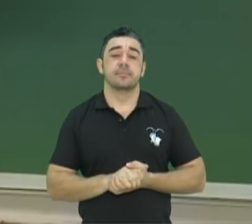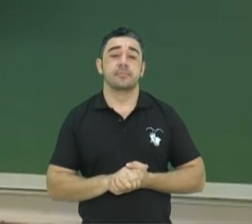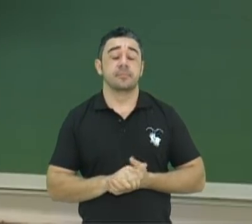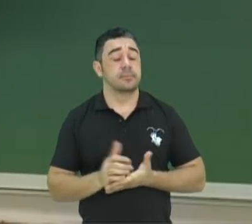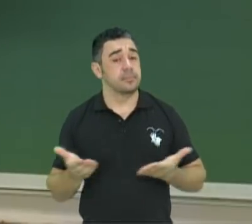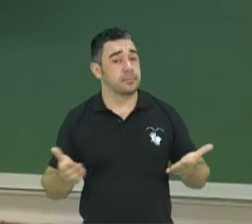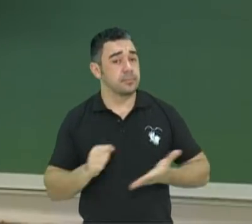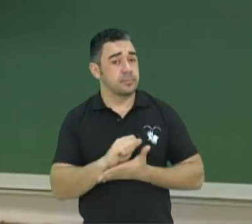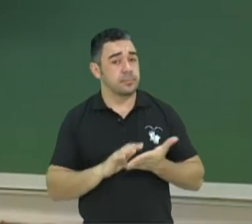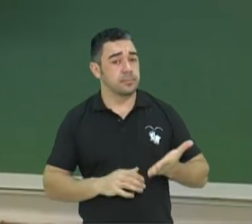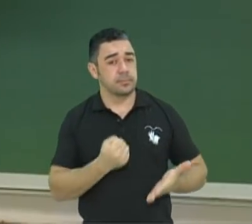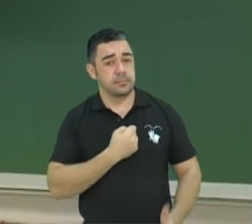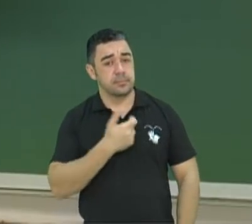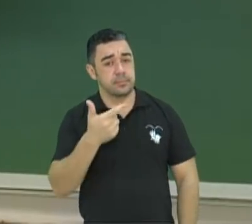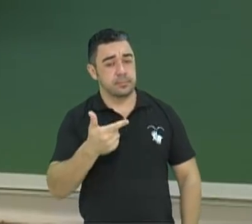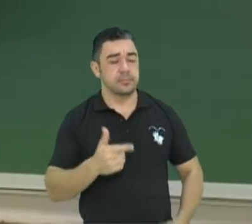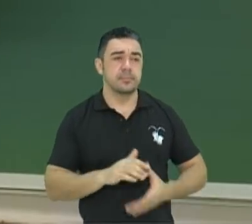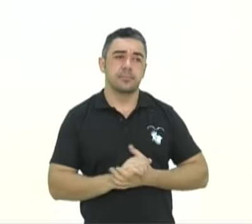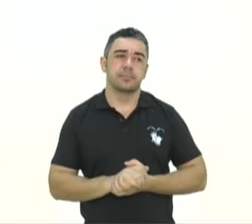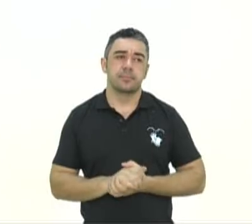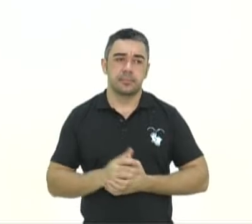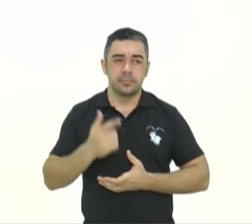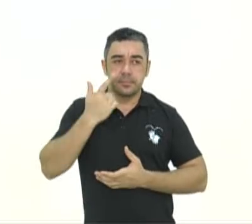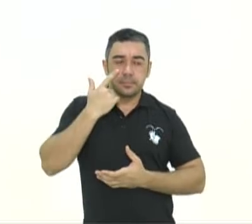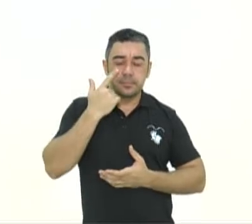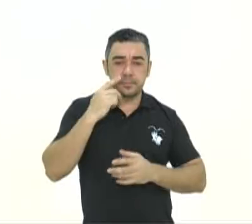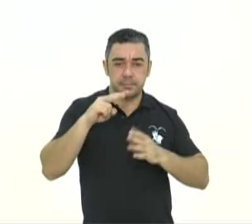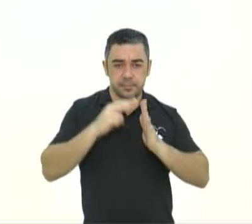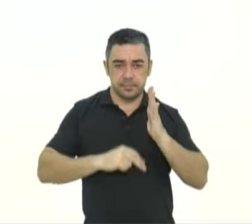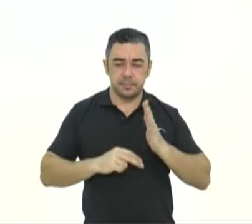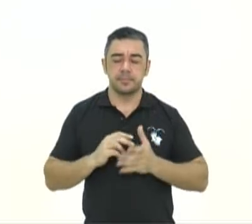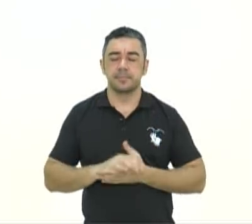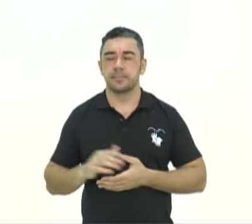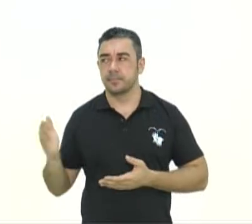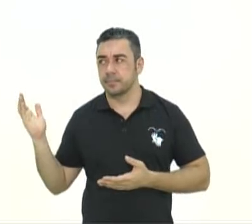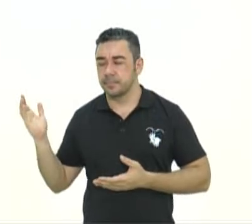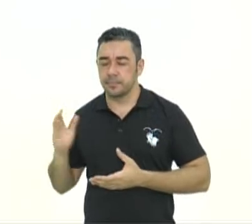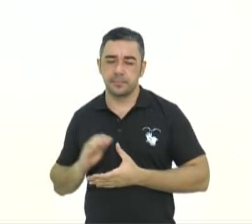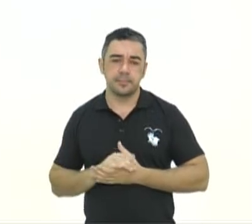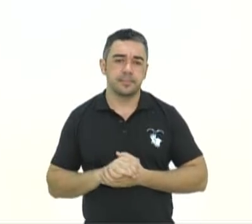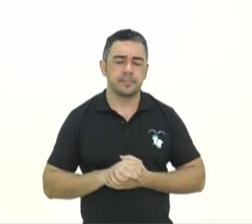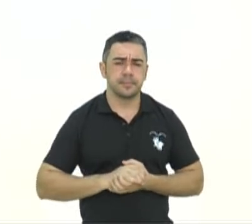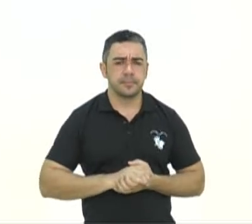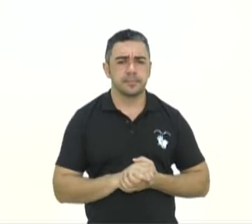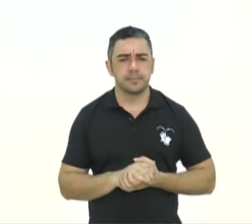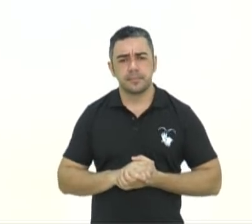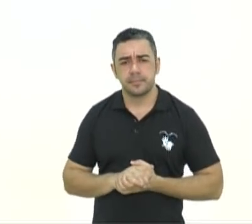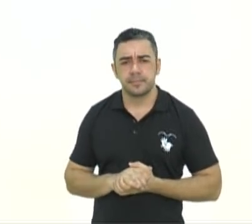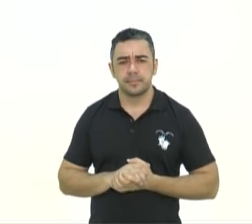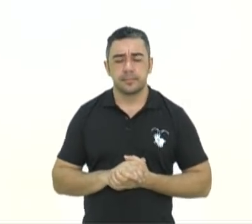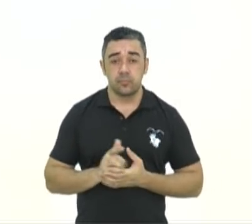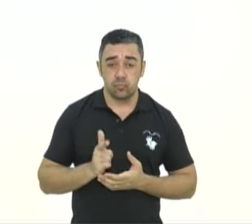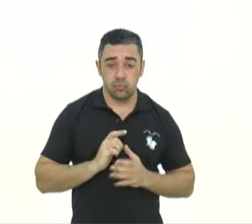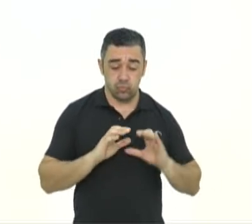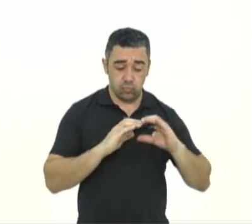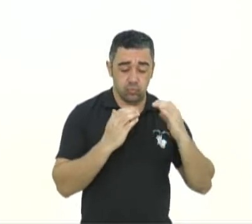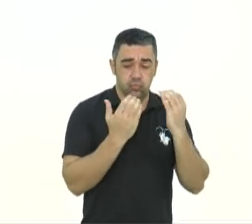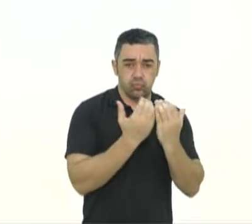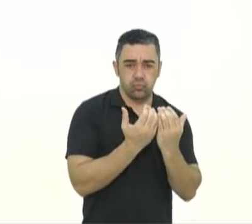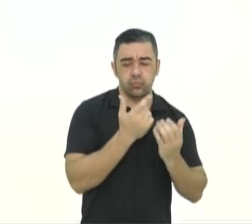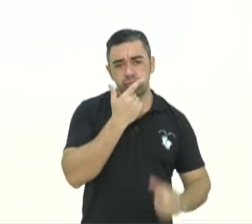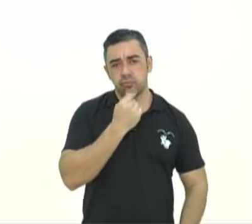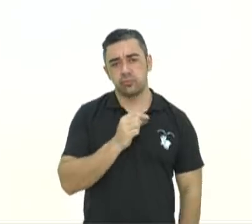Agora, atividade número 2. Veja aqui comigo. Leia o trecho a seguir. No fórum, o